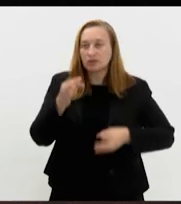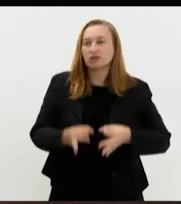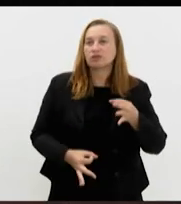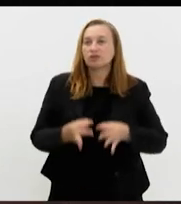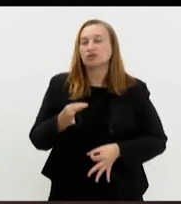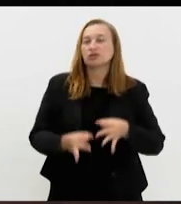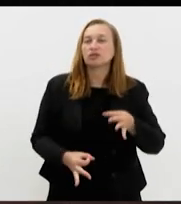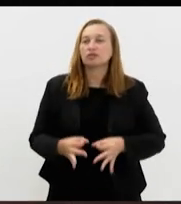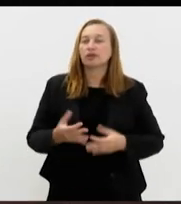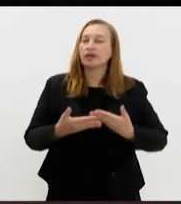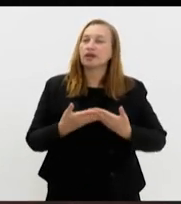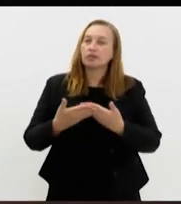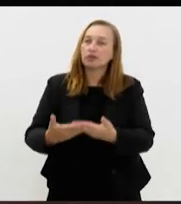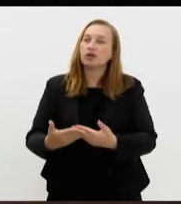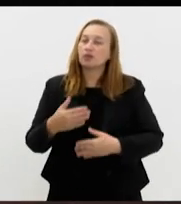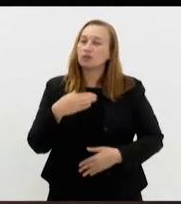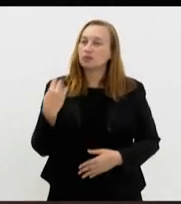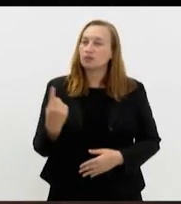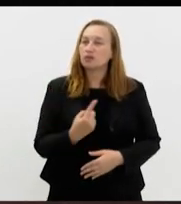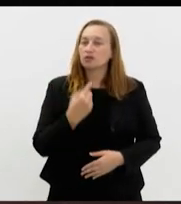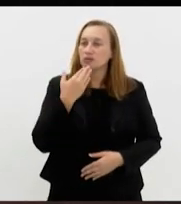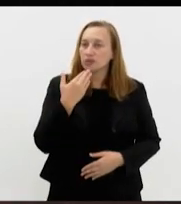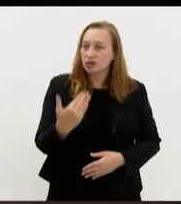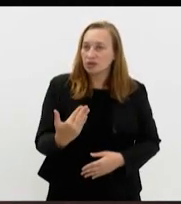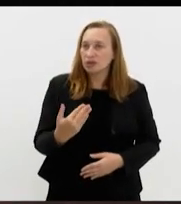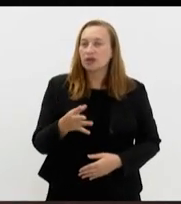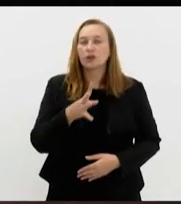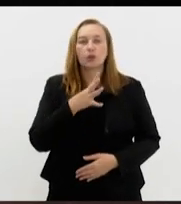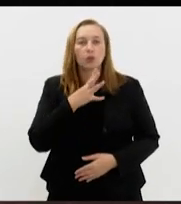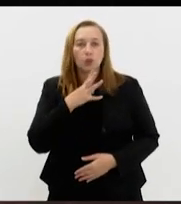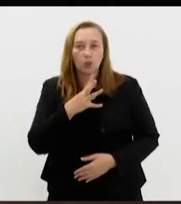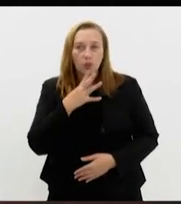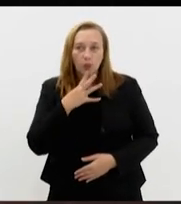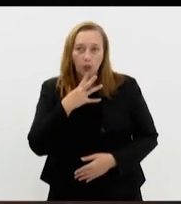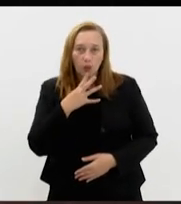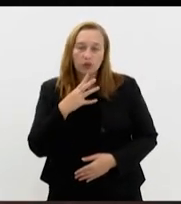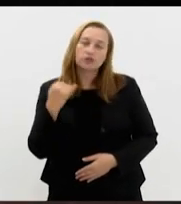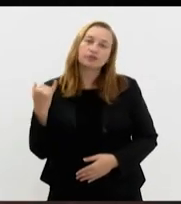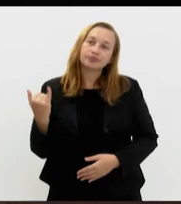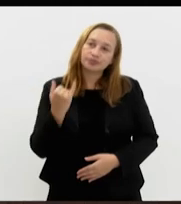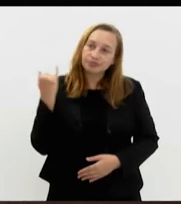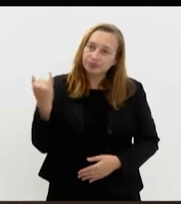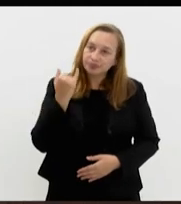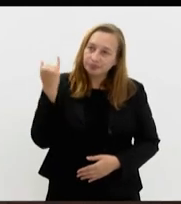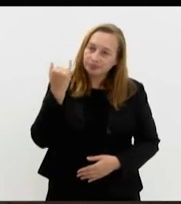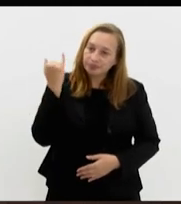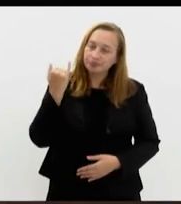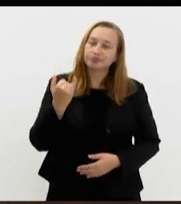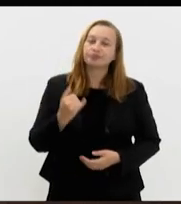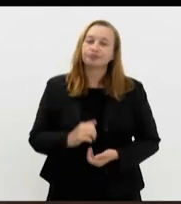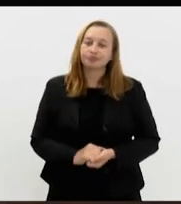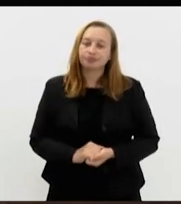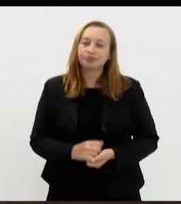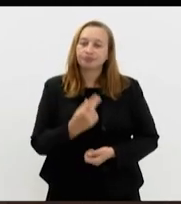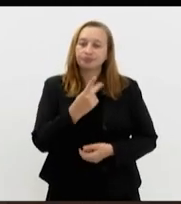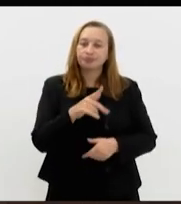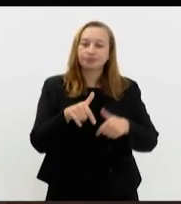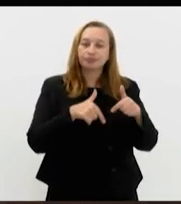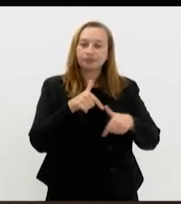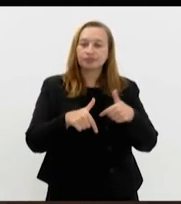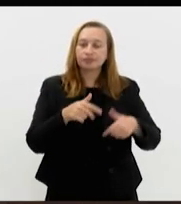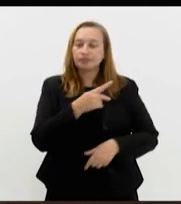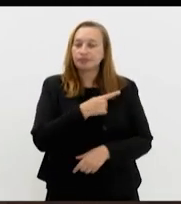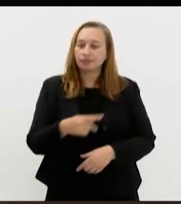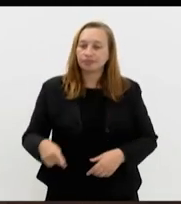nosso pedido, melhor dizendo, reconhecendo nele a importância de como ele exerceu o cargo de